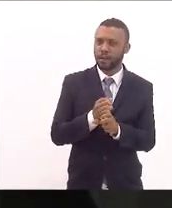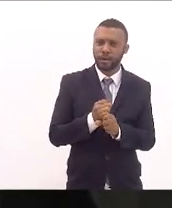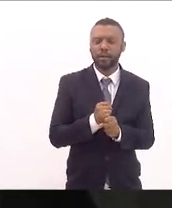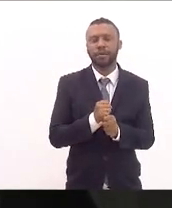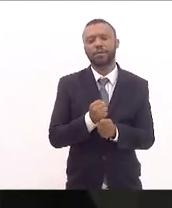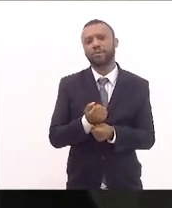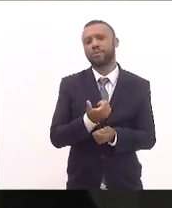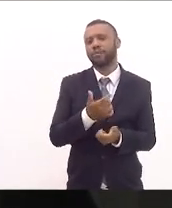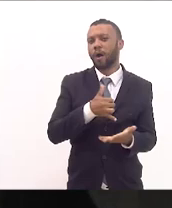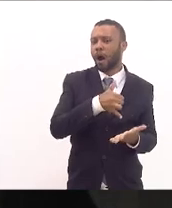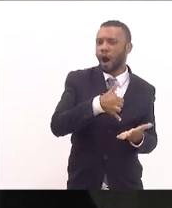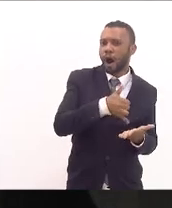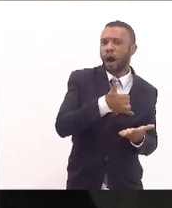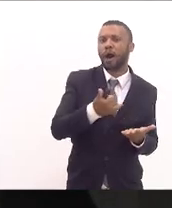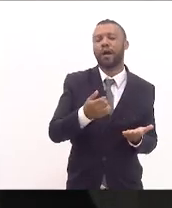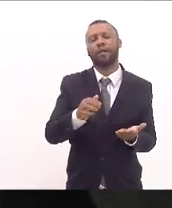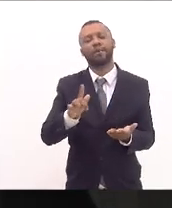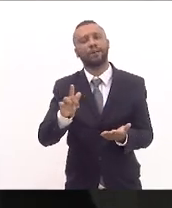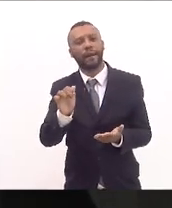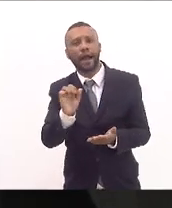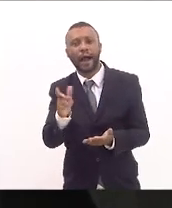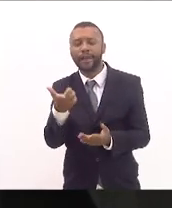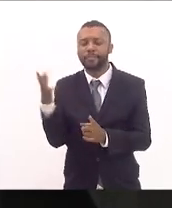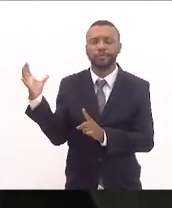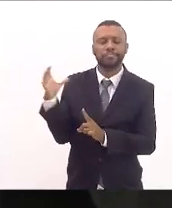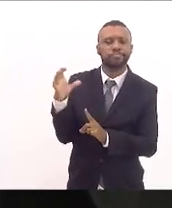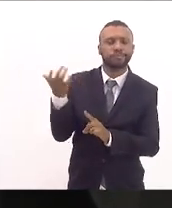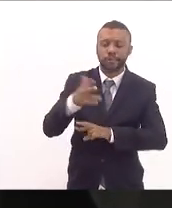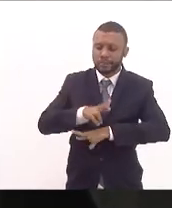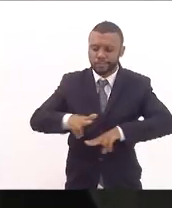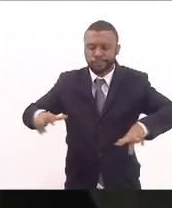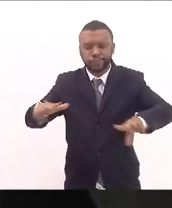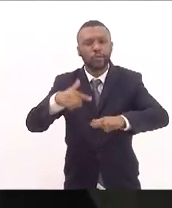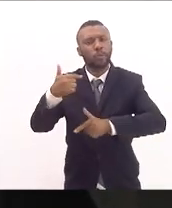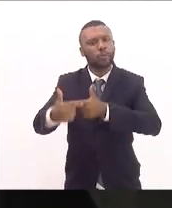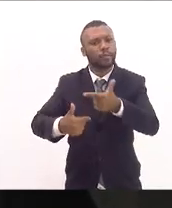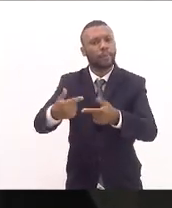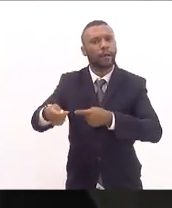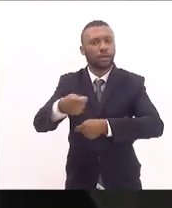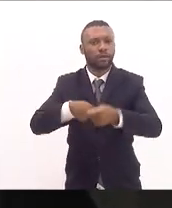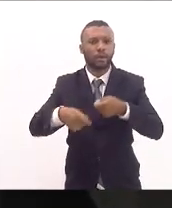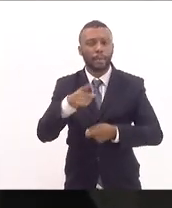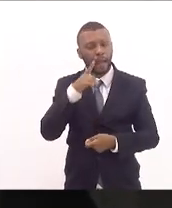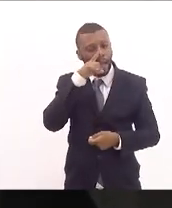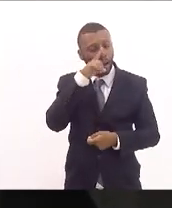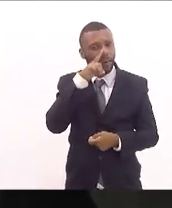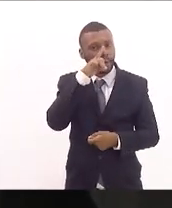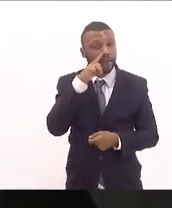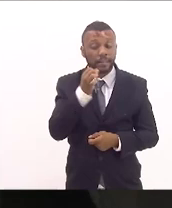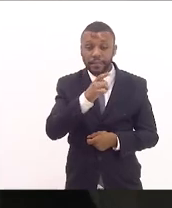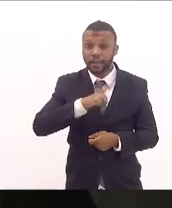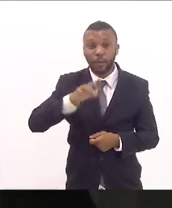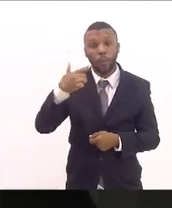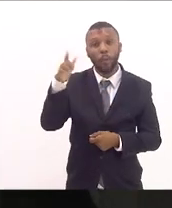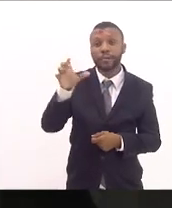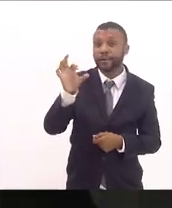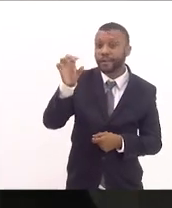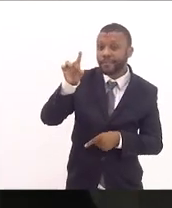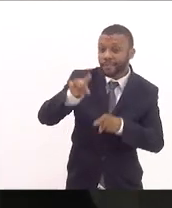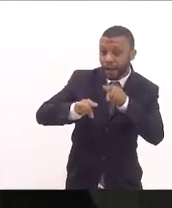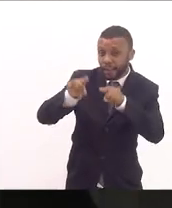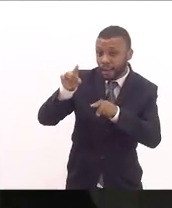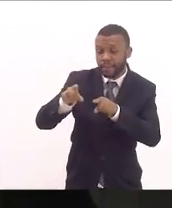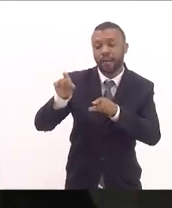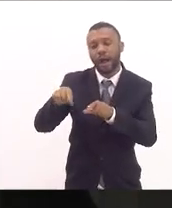gás para para induzir a diversificação das nossas atividades econômicas é um risco muito grande e se tem uma outra variável importante é